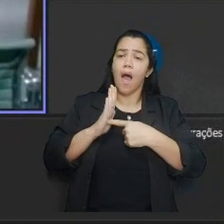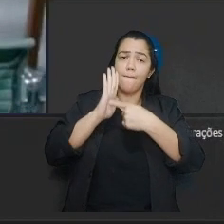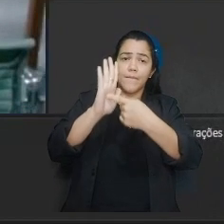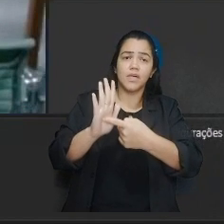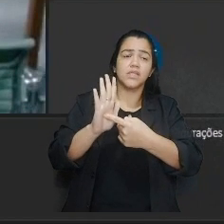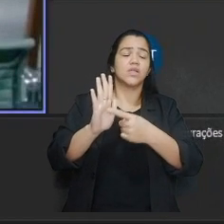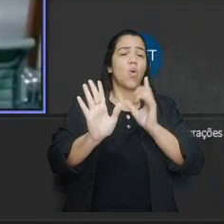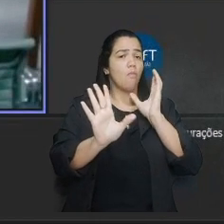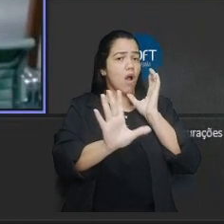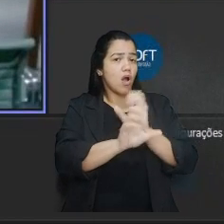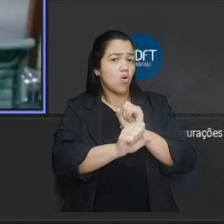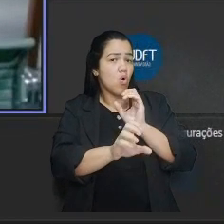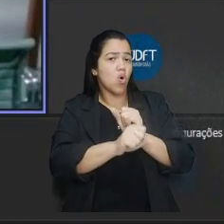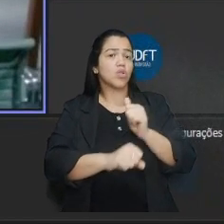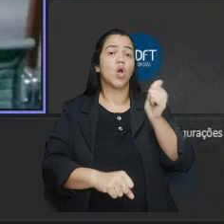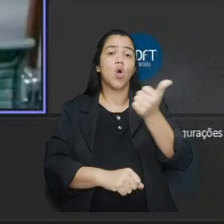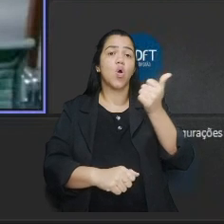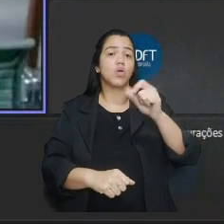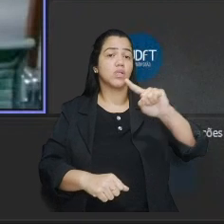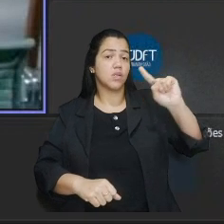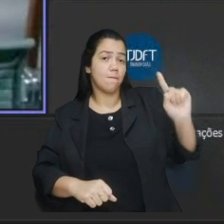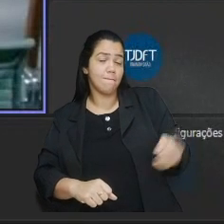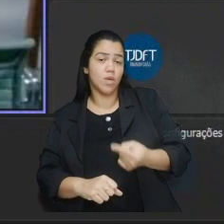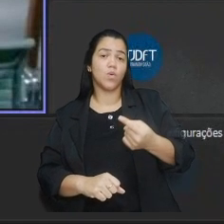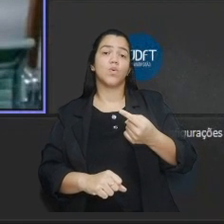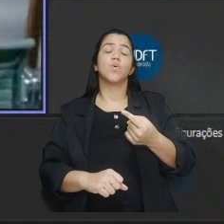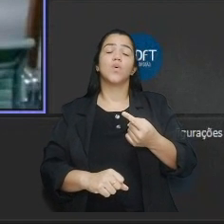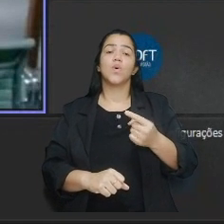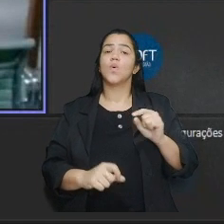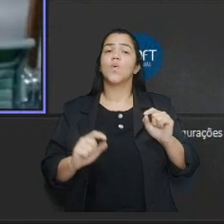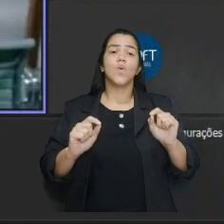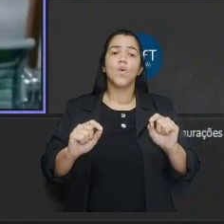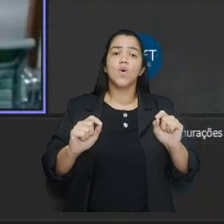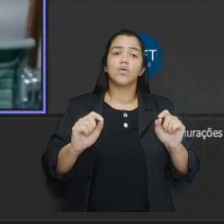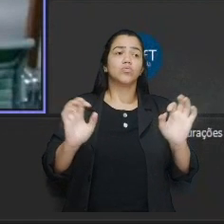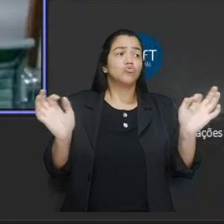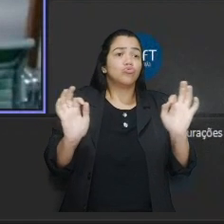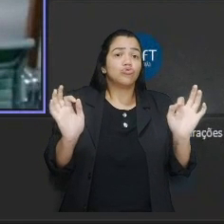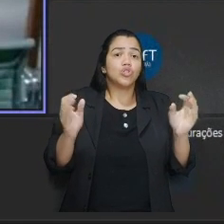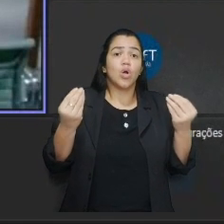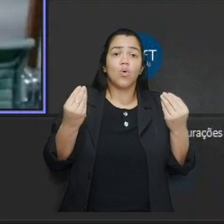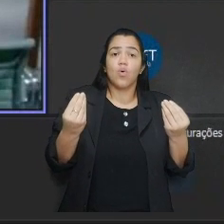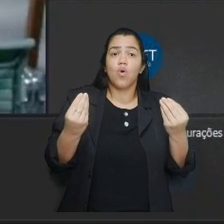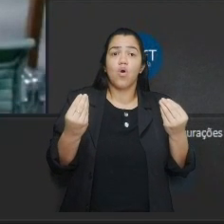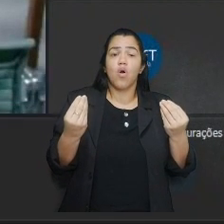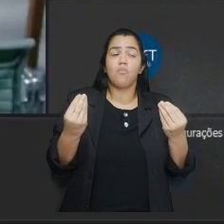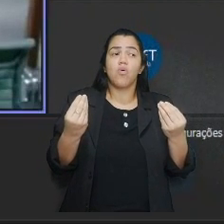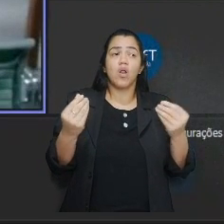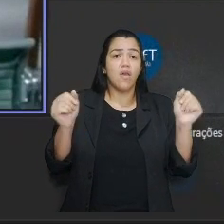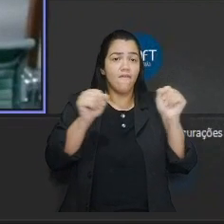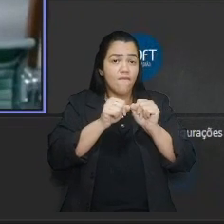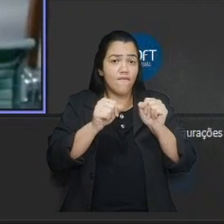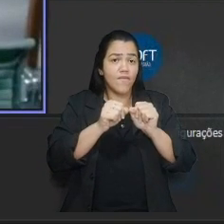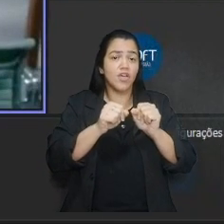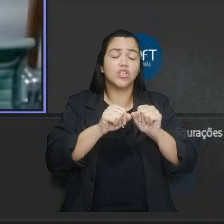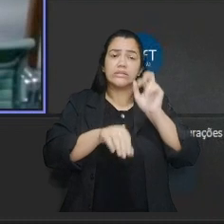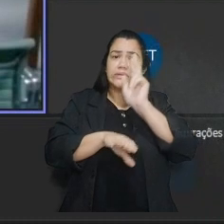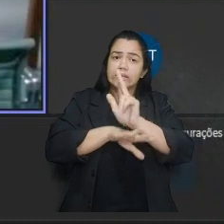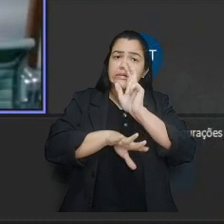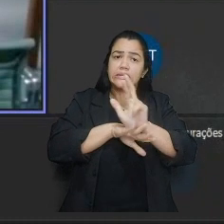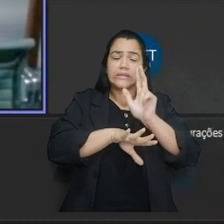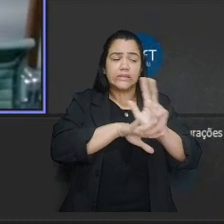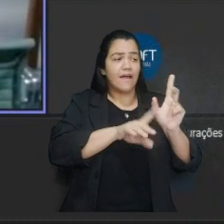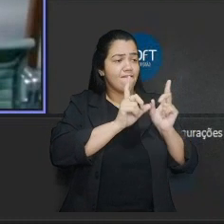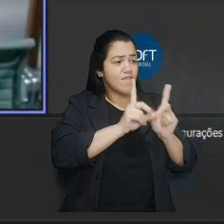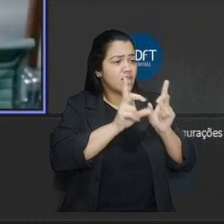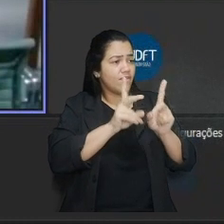centavo. Eles apresentaram lá uma conta de R$11.000, onde não tinha cabimento,